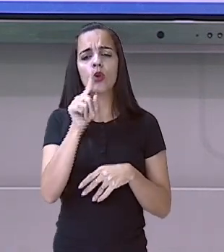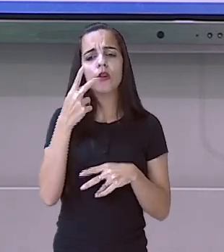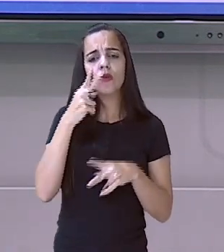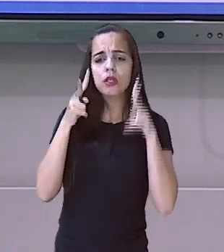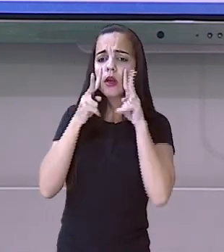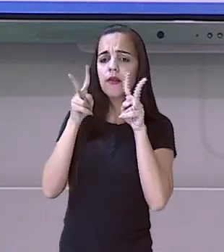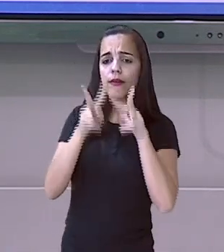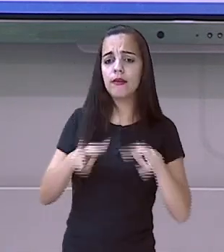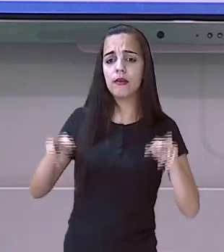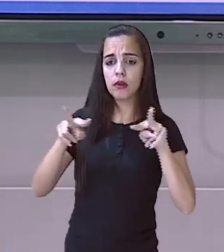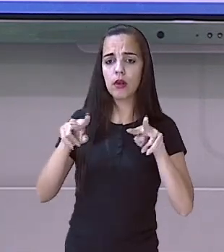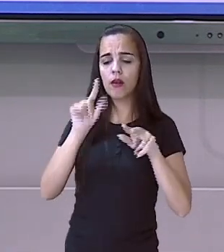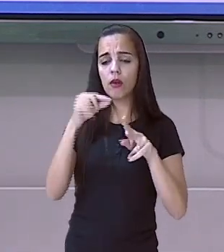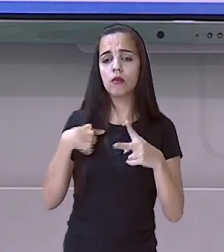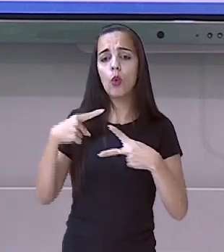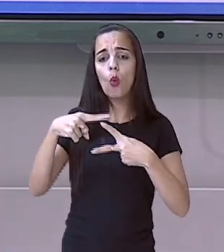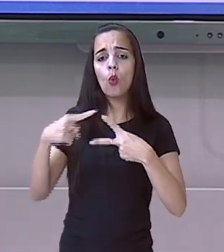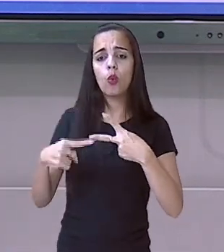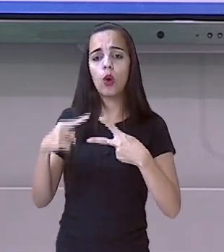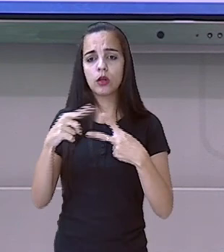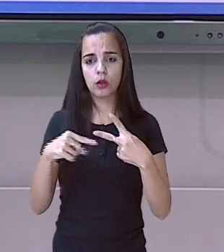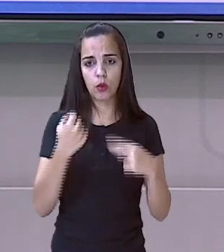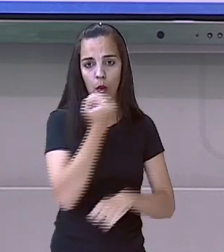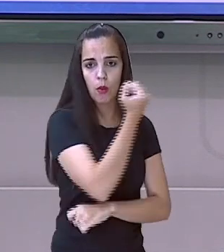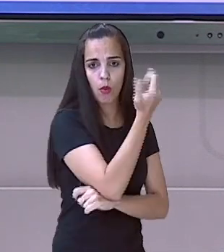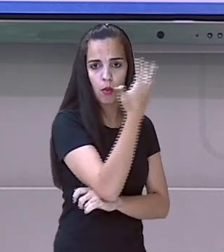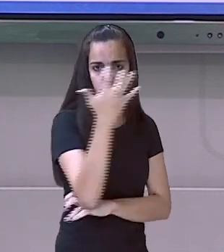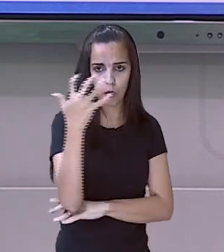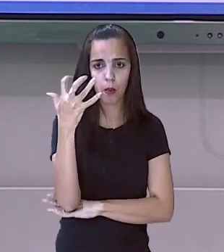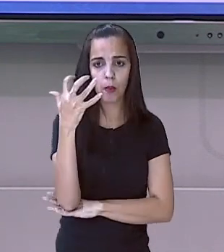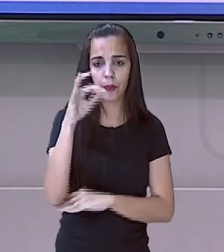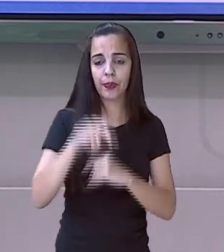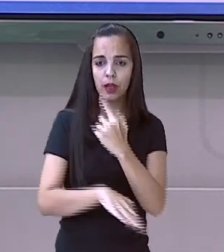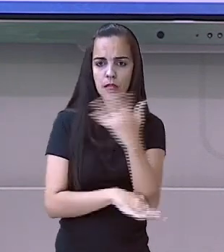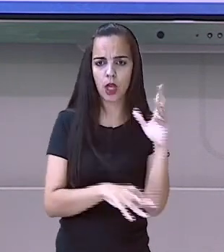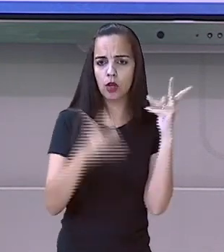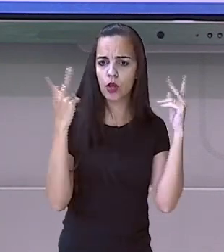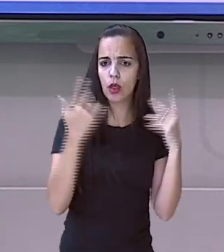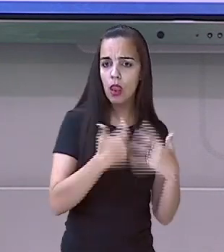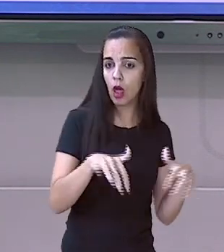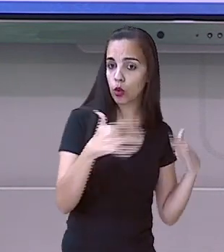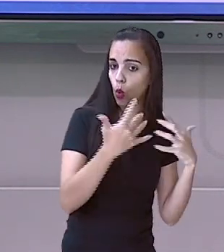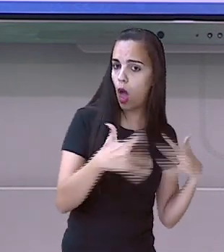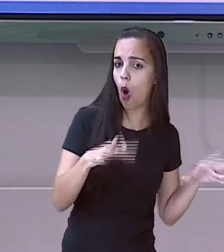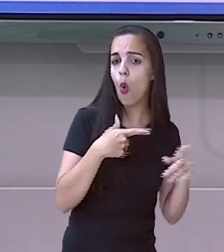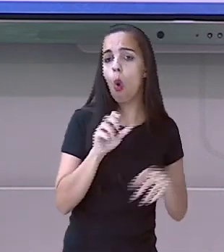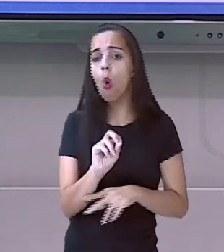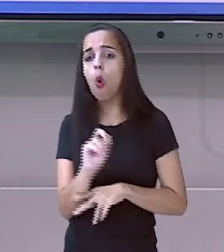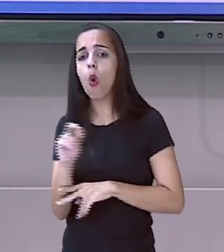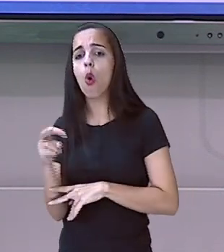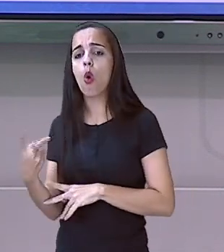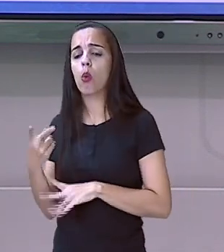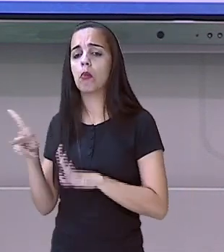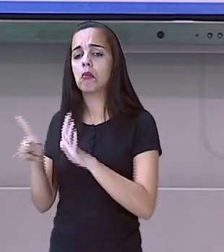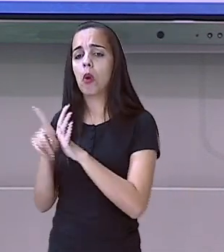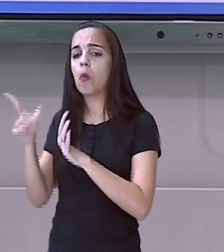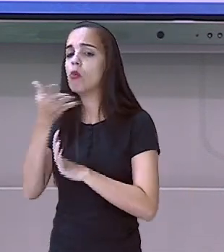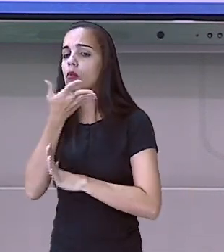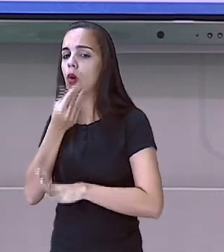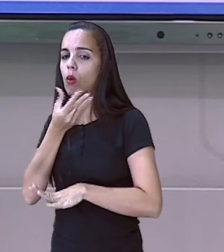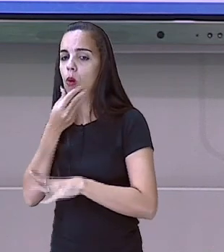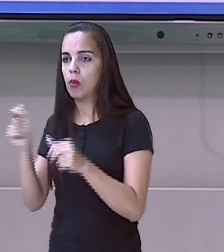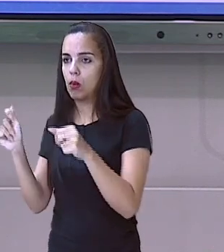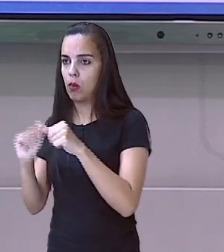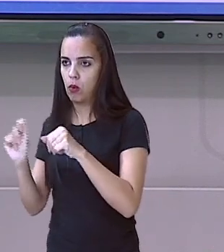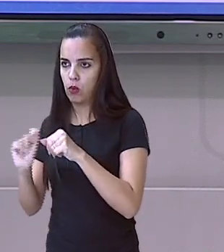uma paisagem humanizada ou ela é uma paisagem natural. Então, em primeiro lugar, observação. Muito importante observar.